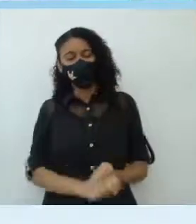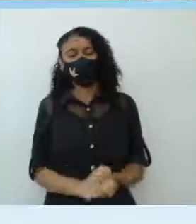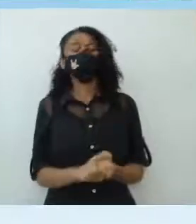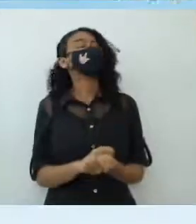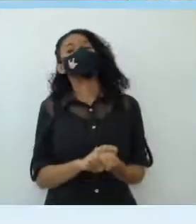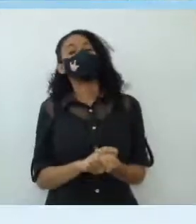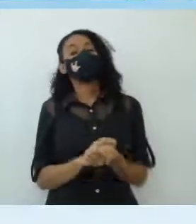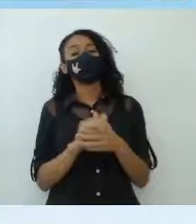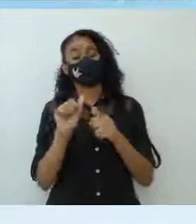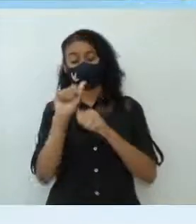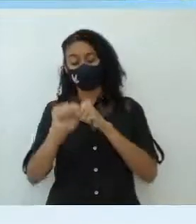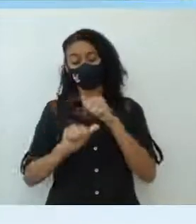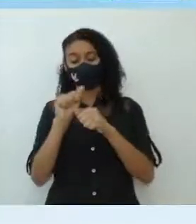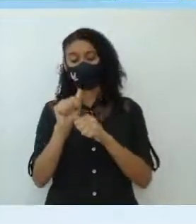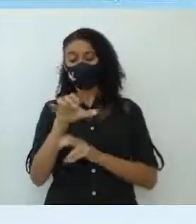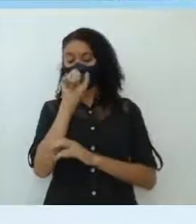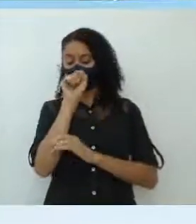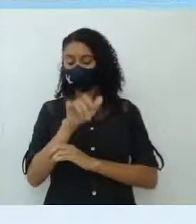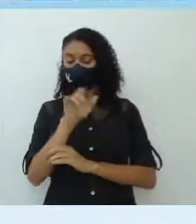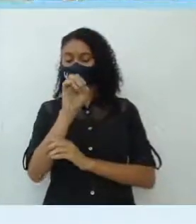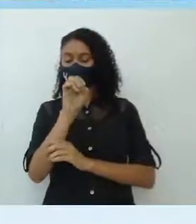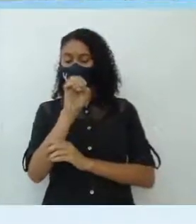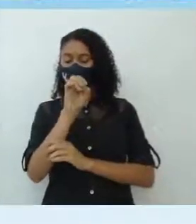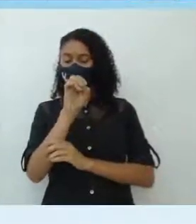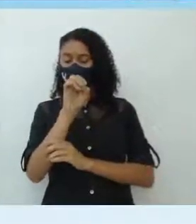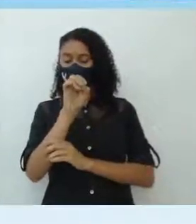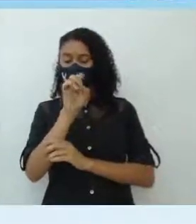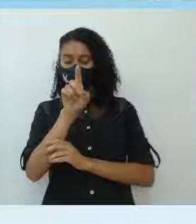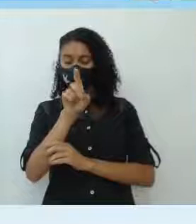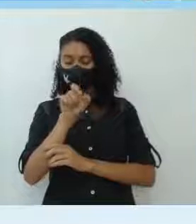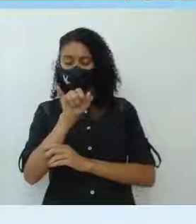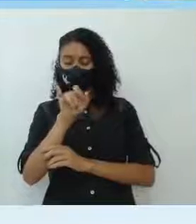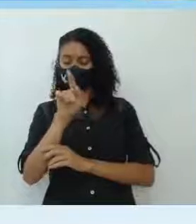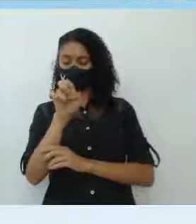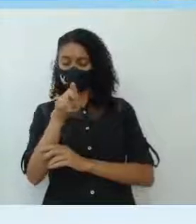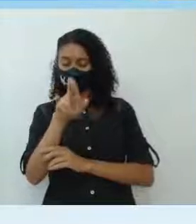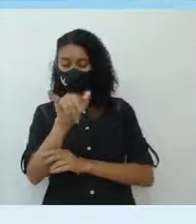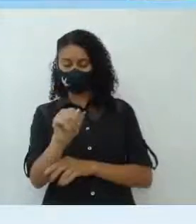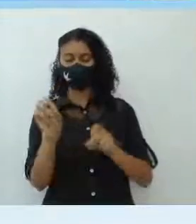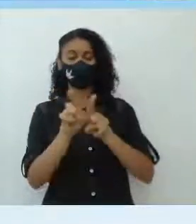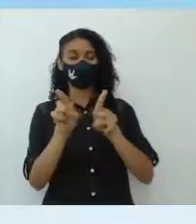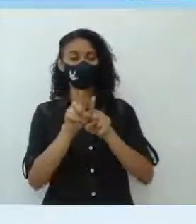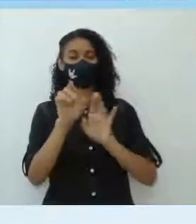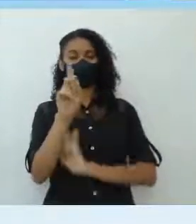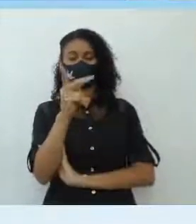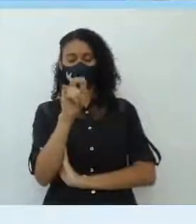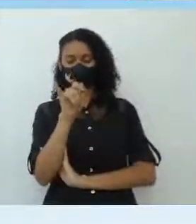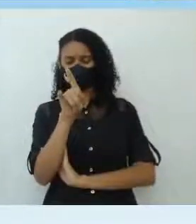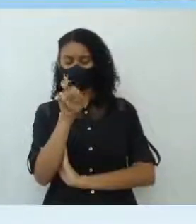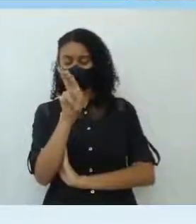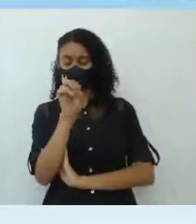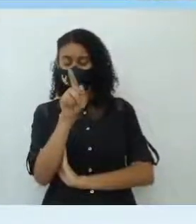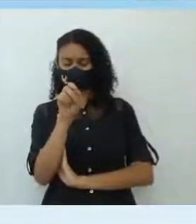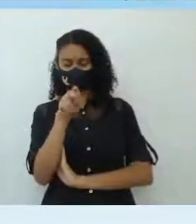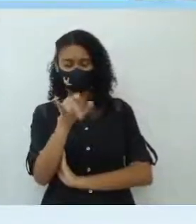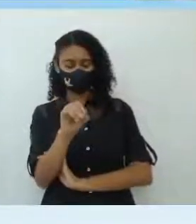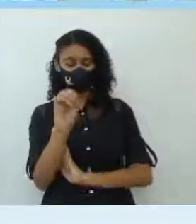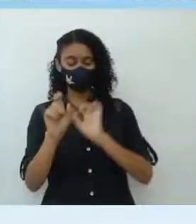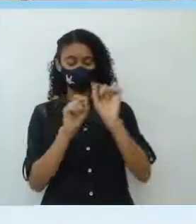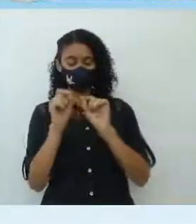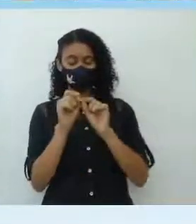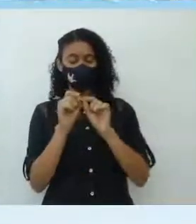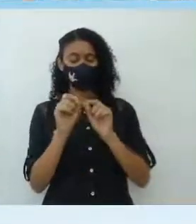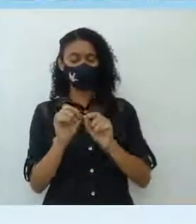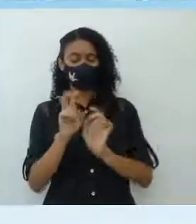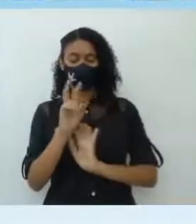por átomos de oxigênio e hidrogênio. Essa molécula se movimentando constitui um determinado volume